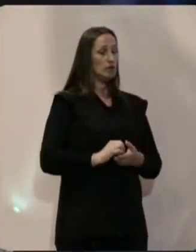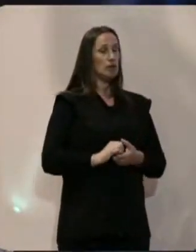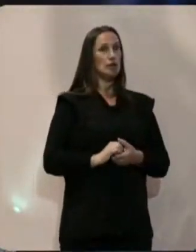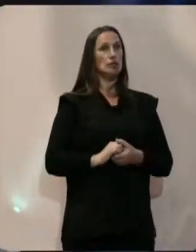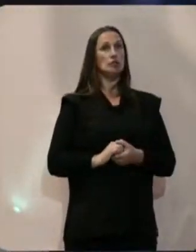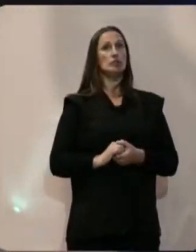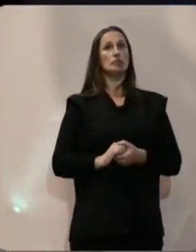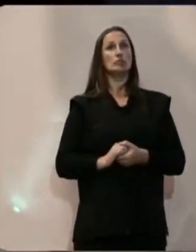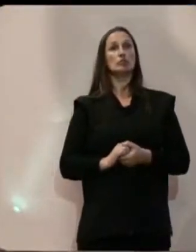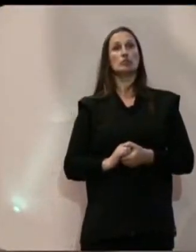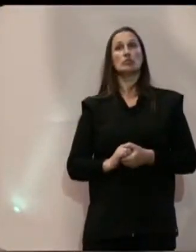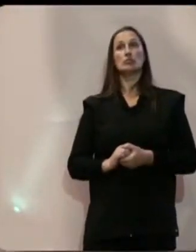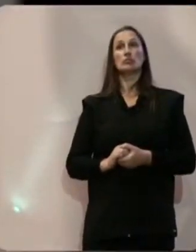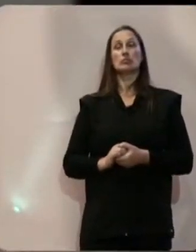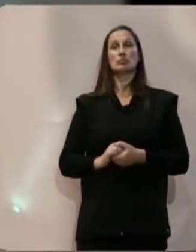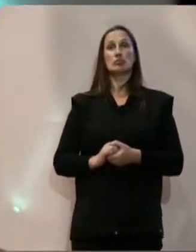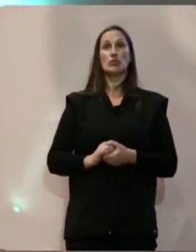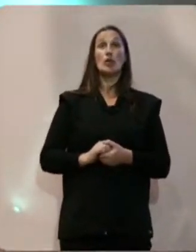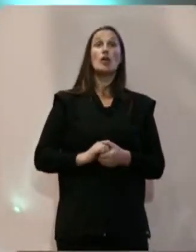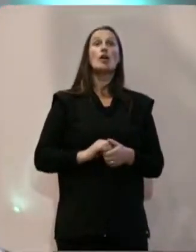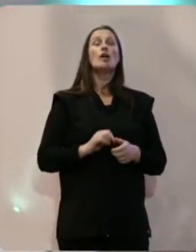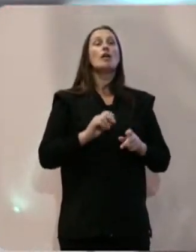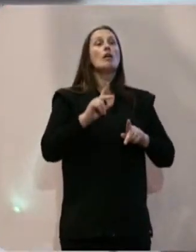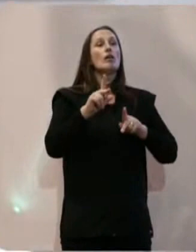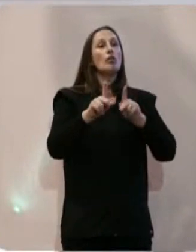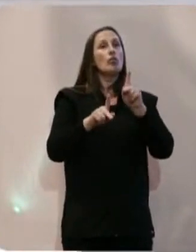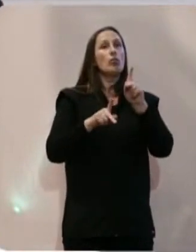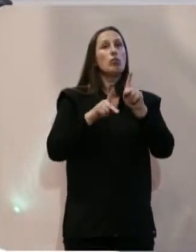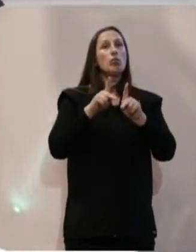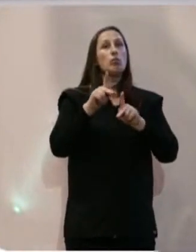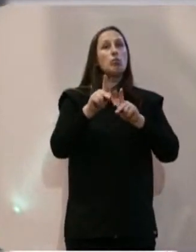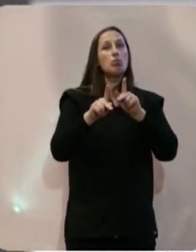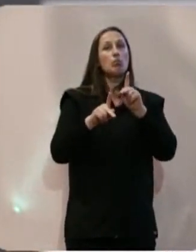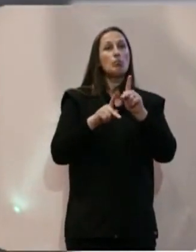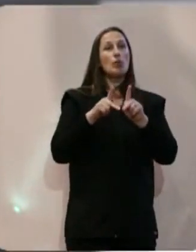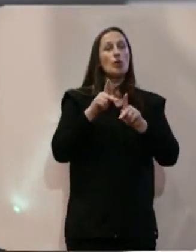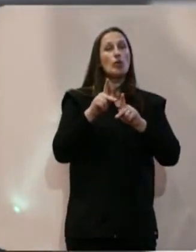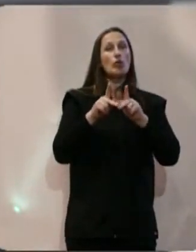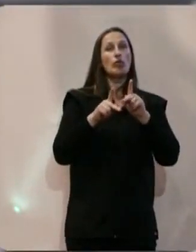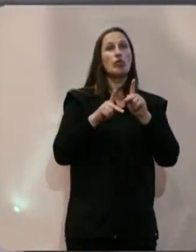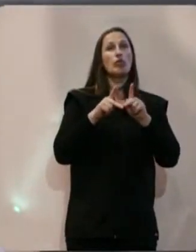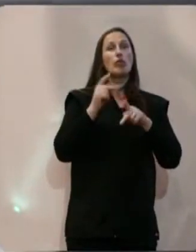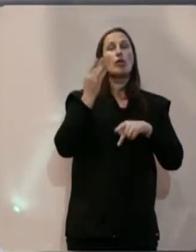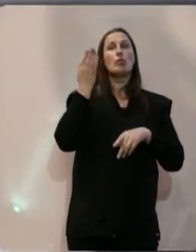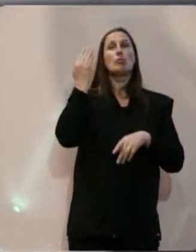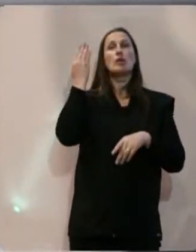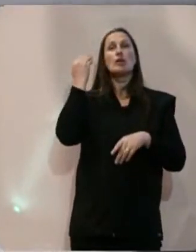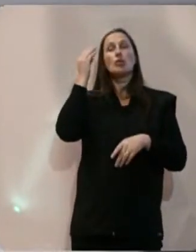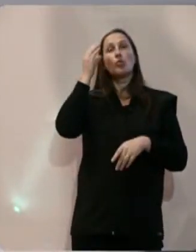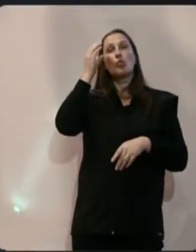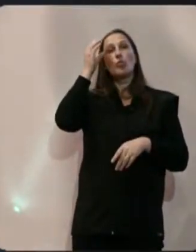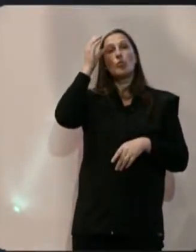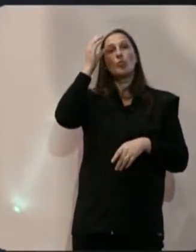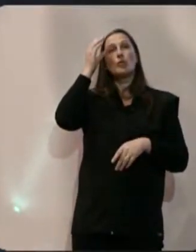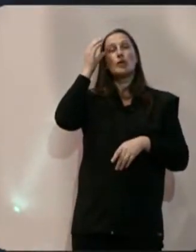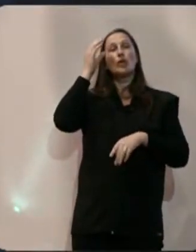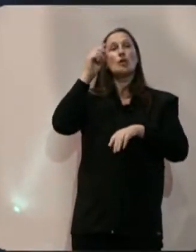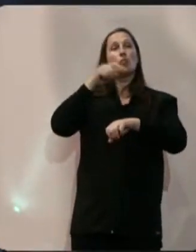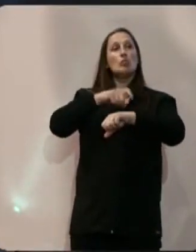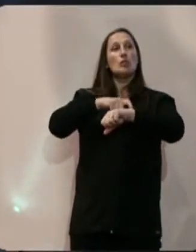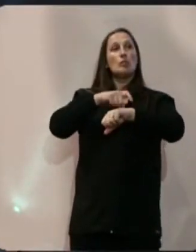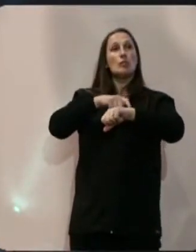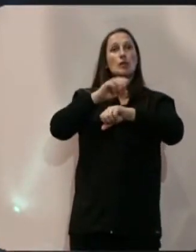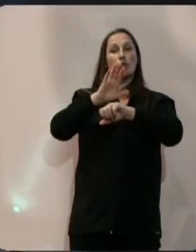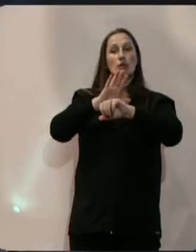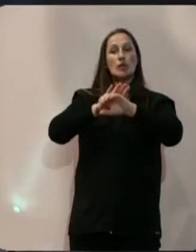Sabe que o povo da igreja daquele tempo tinha consciência? É que quando eles levantavam